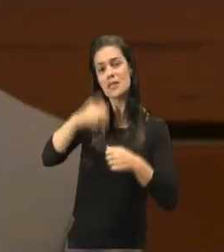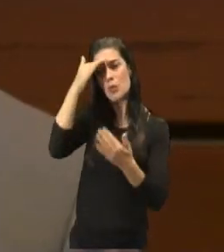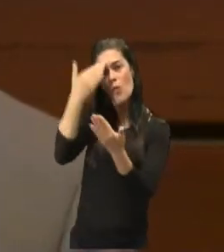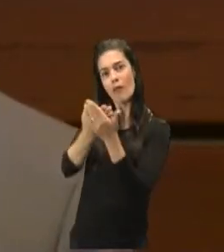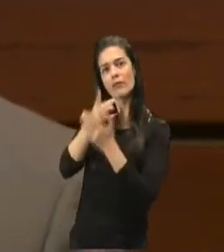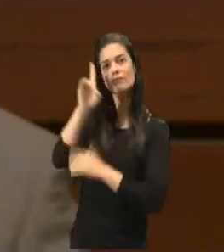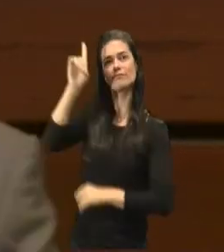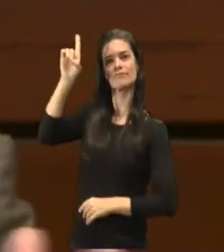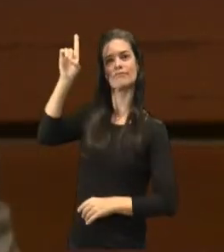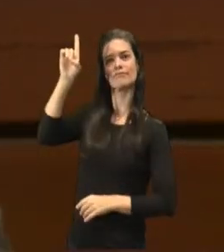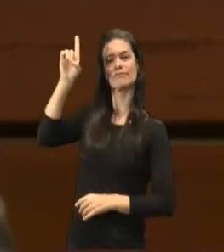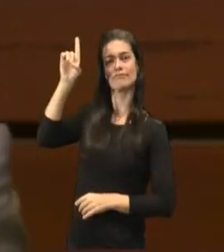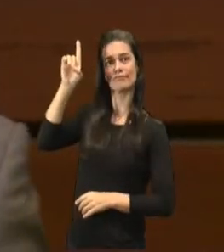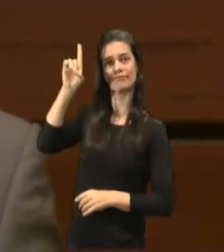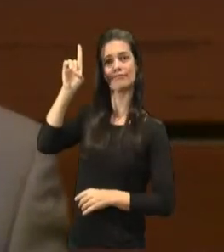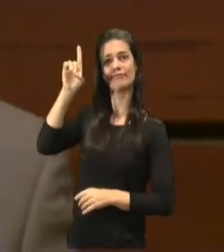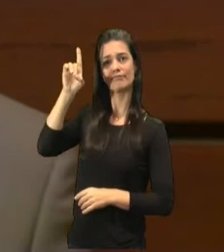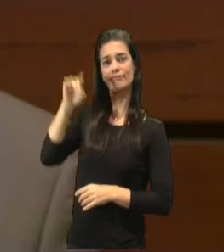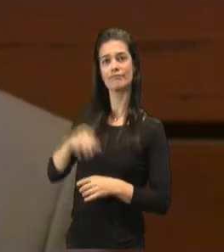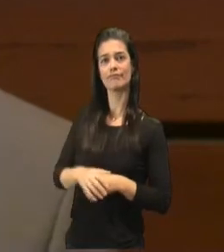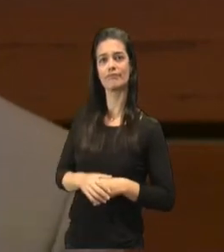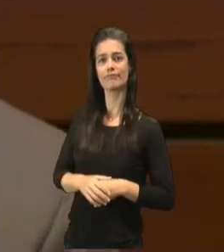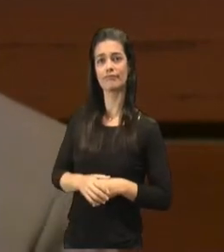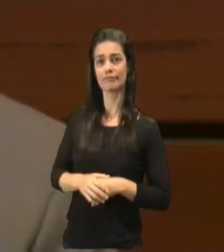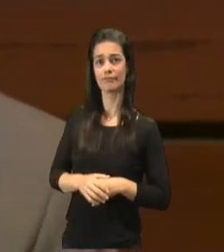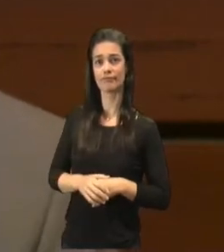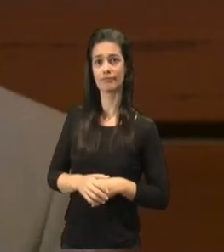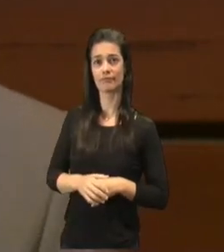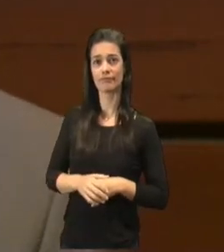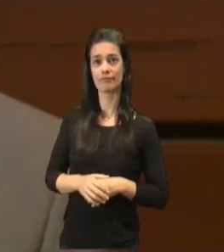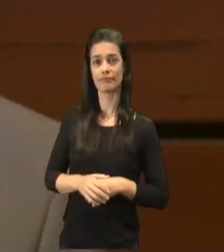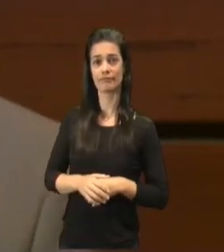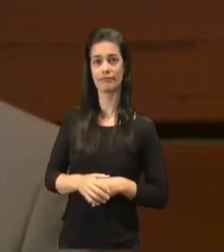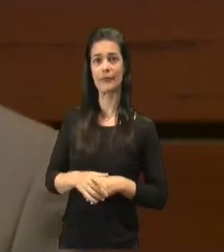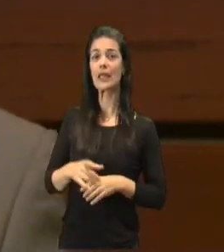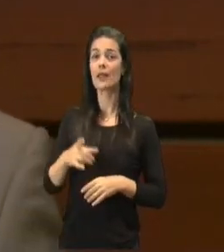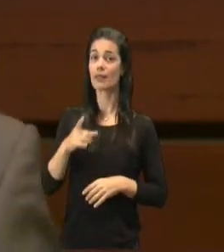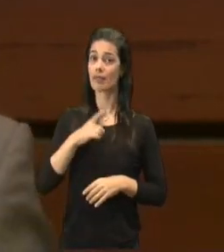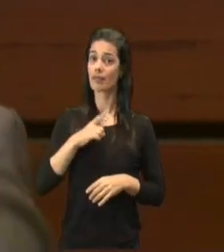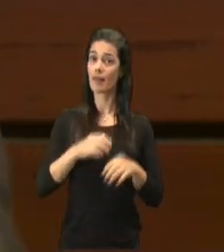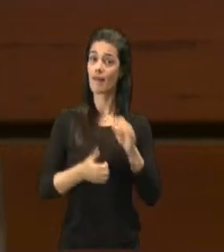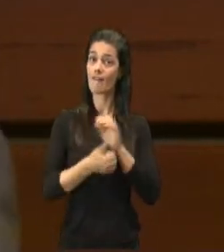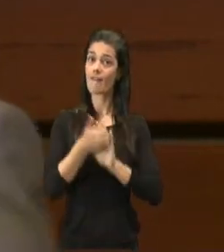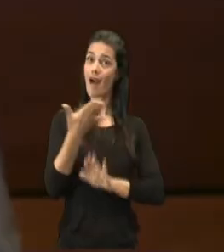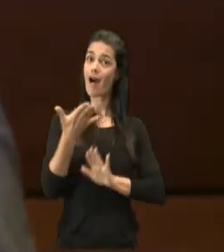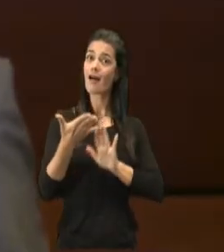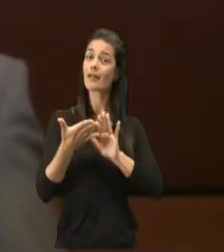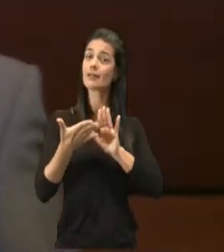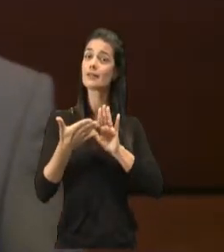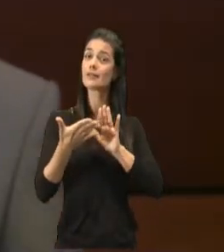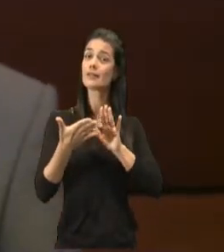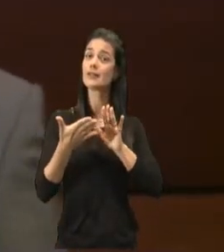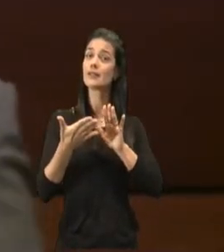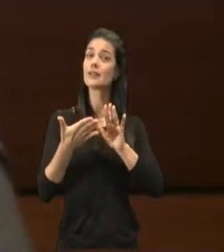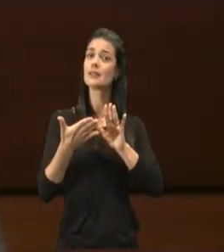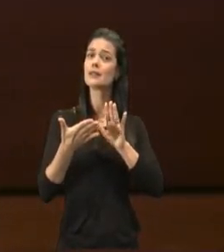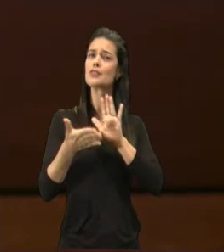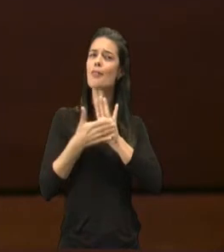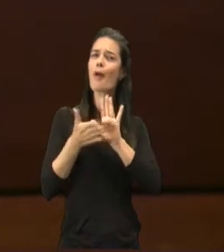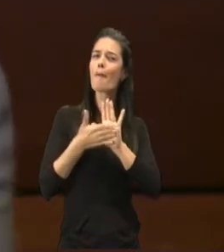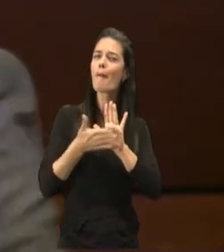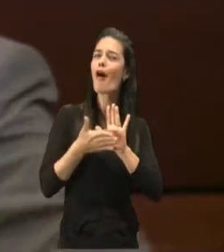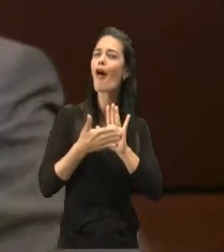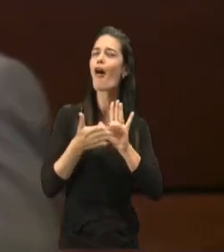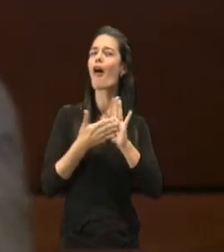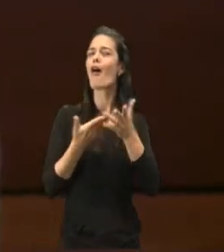Nós temos muitas propostas para a sua família. Nós temos muito o que fazer dentro de casa, desde